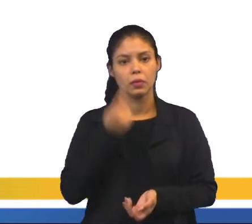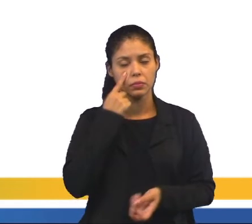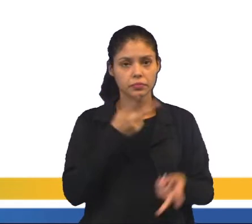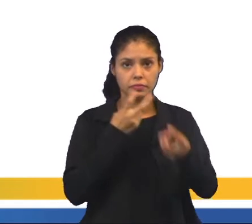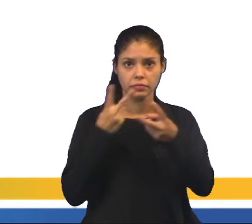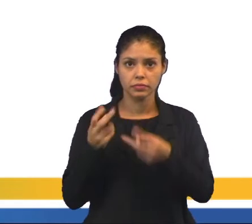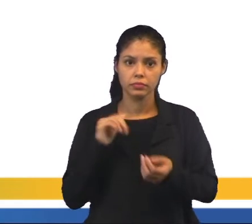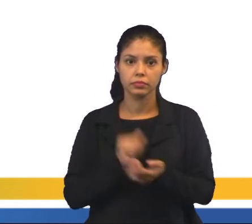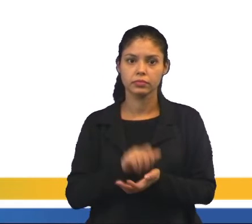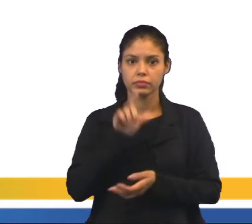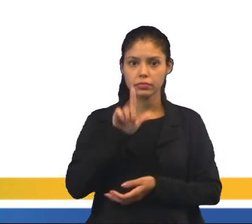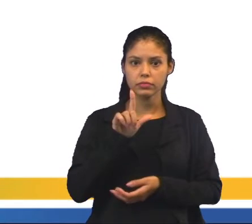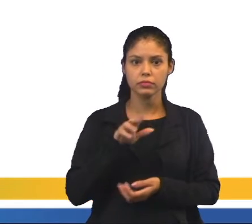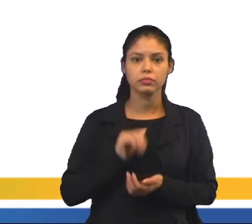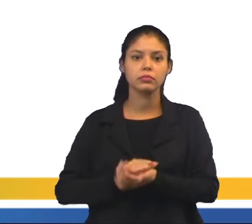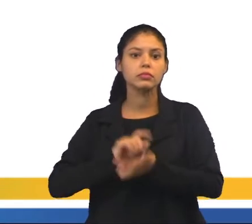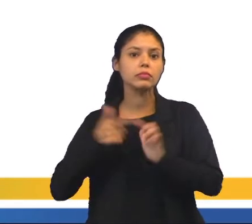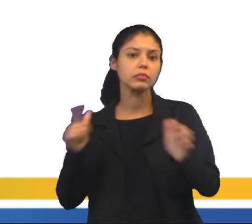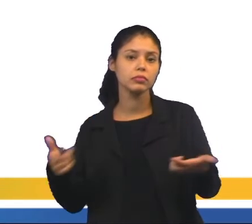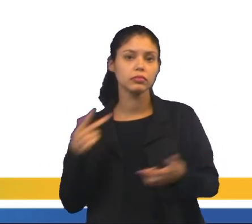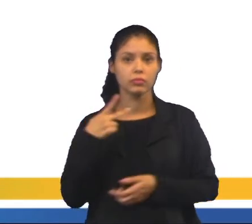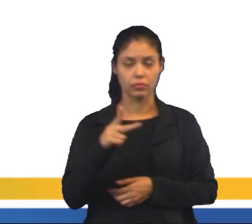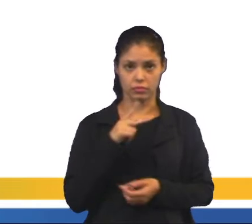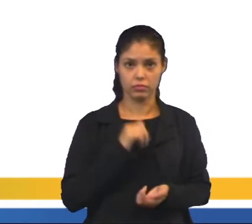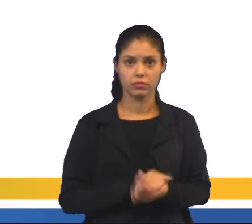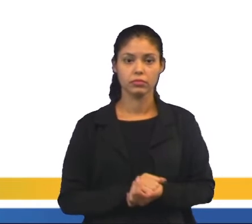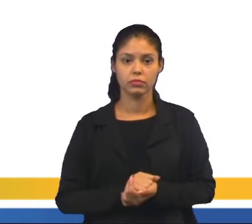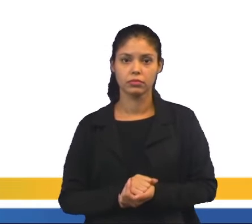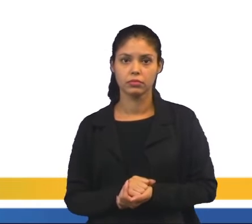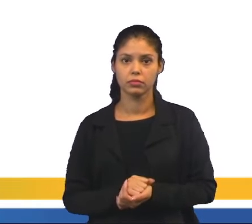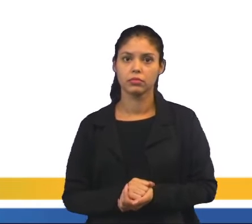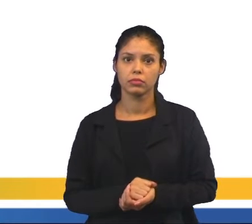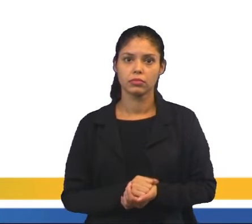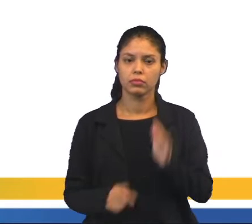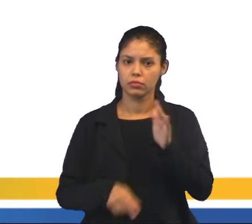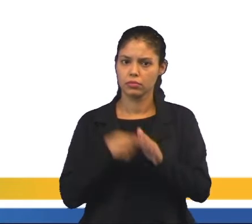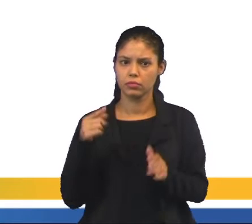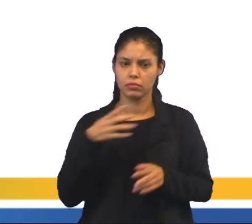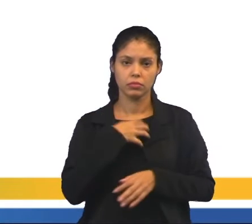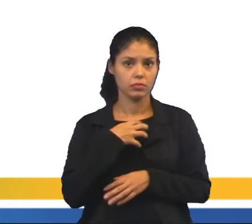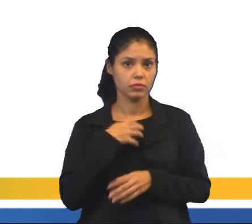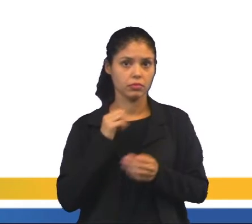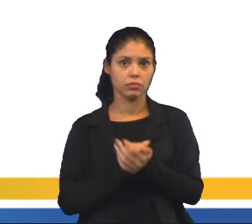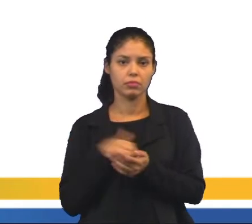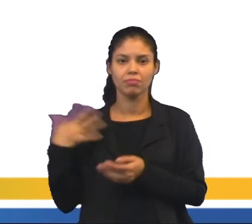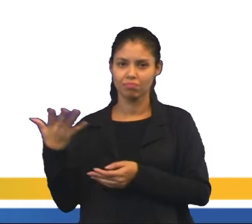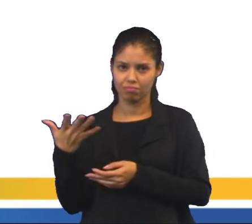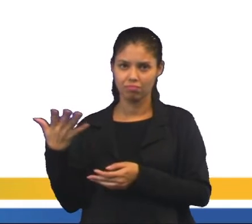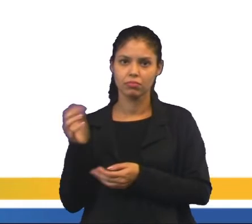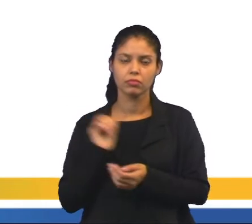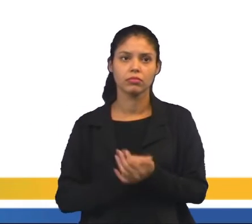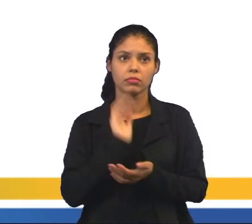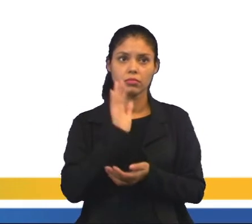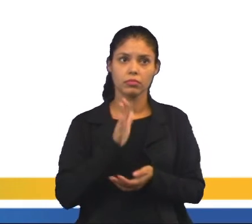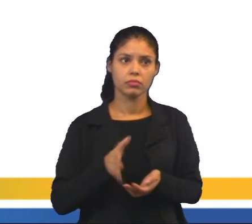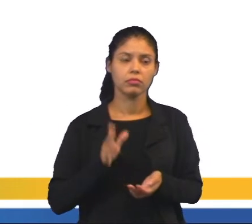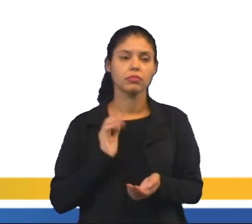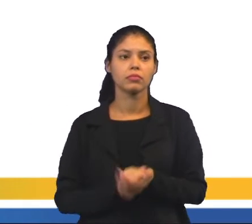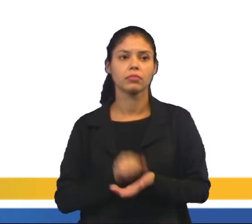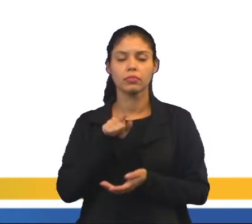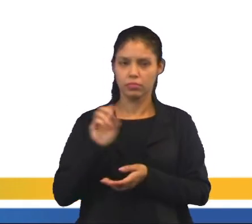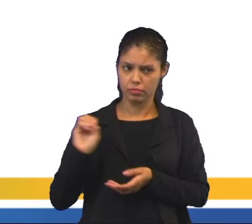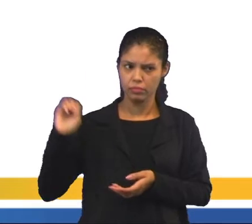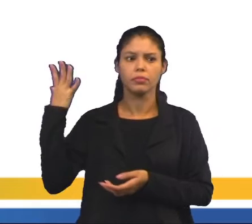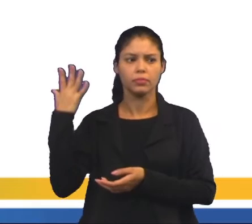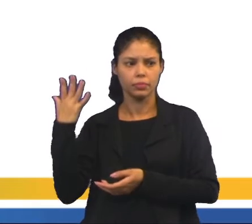Observe que nós temos aí o L, a largura dele, tá? Que naquele primeiro momento nós fazemos como base. Mas já nesse outro